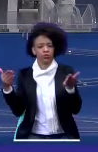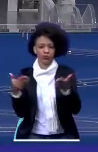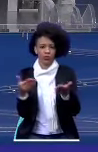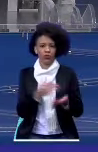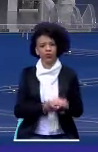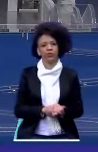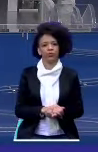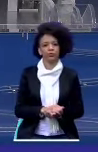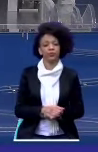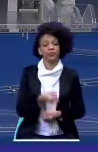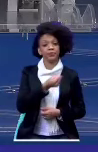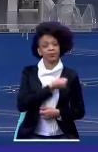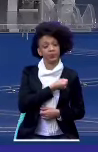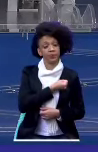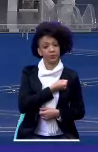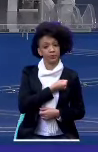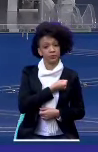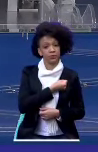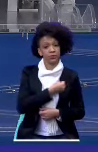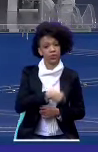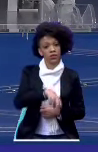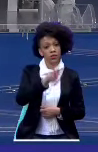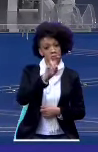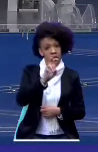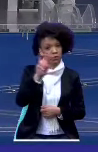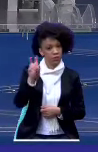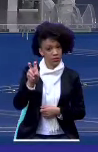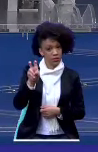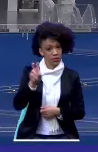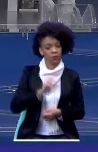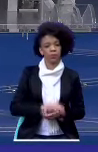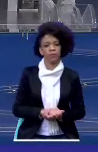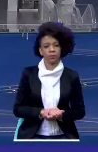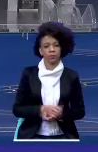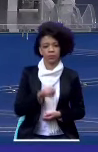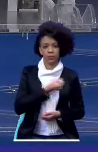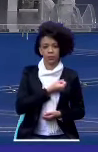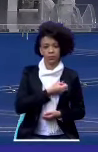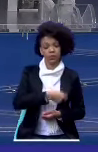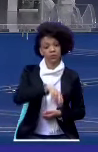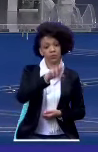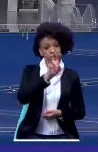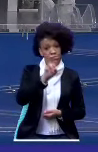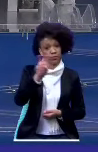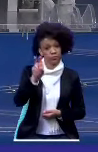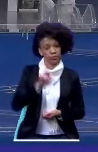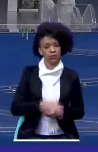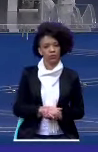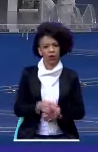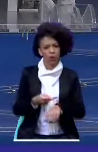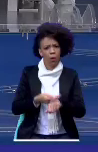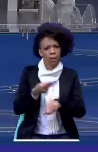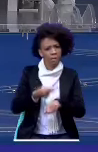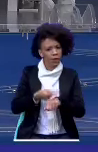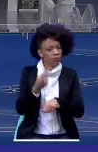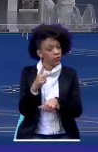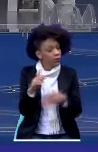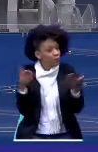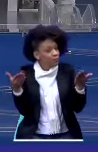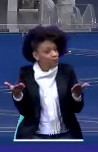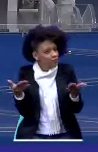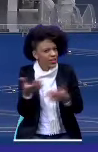segunda-feira. Bola azul, número 55. Azul, 55. Este prêmio pode sair para você hoje.